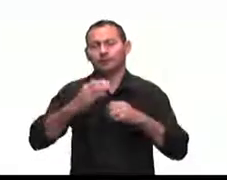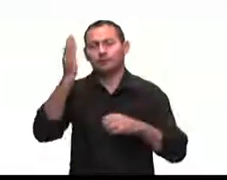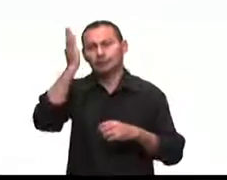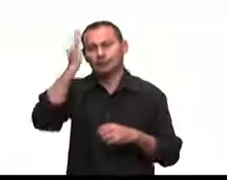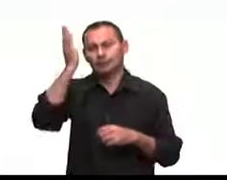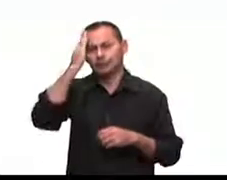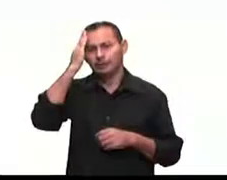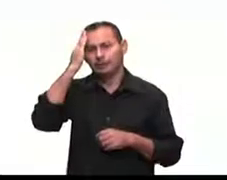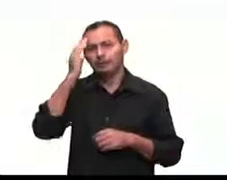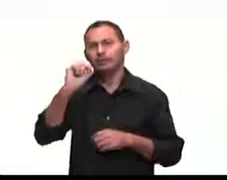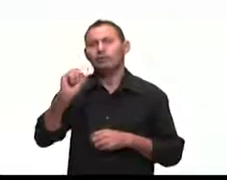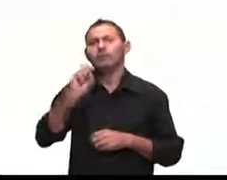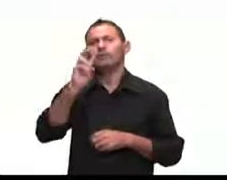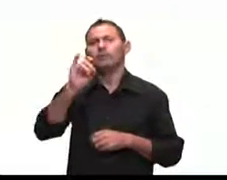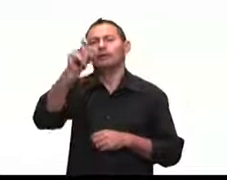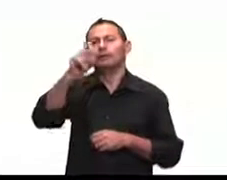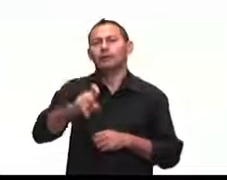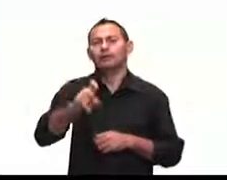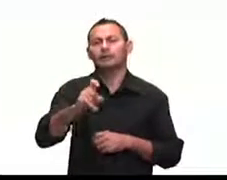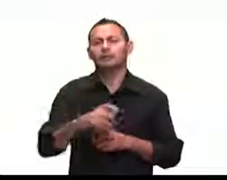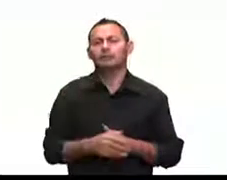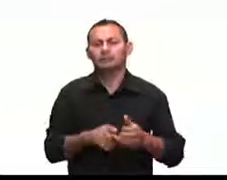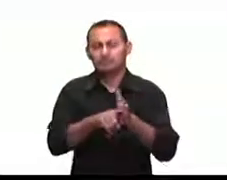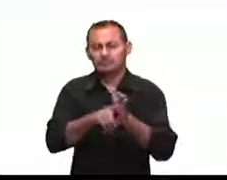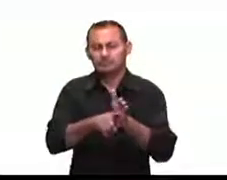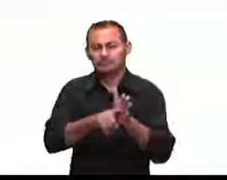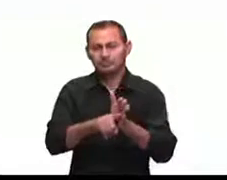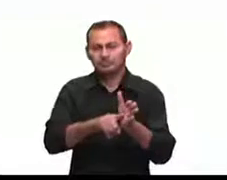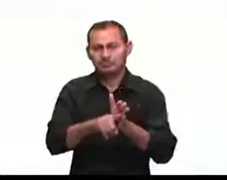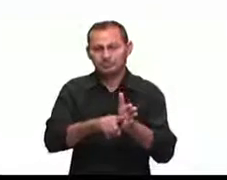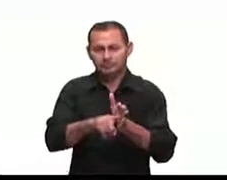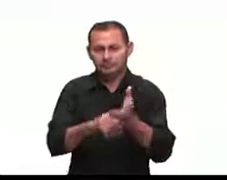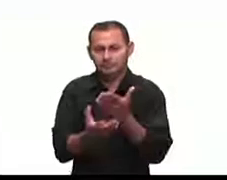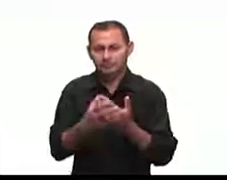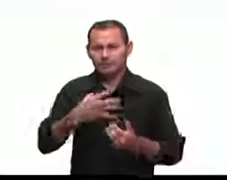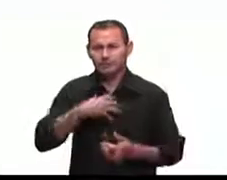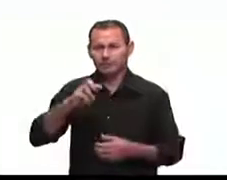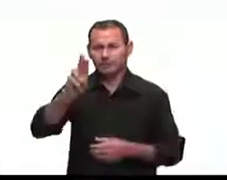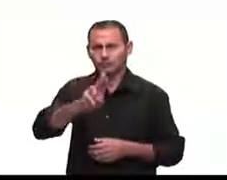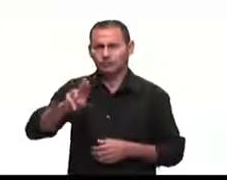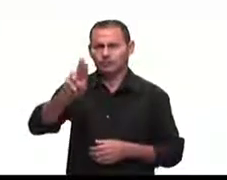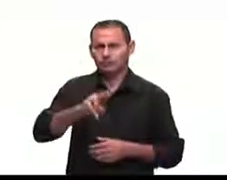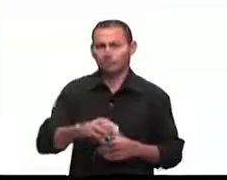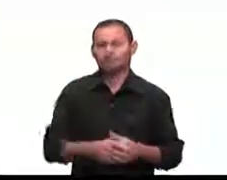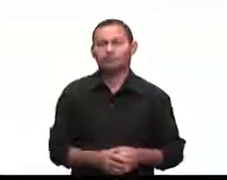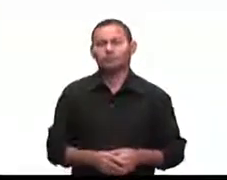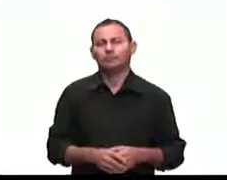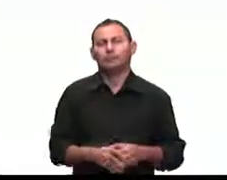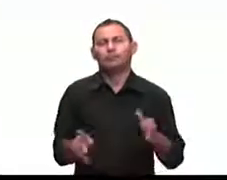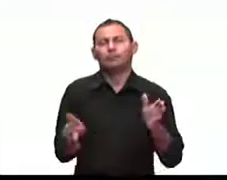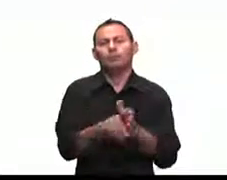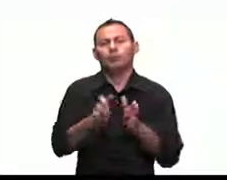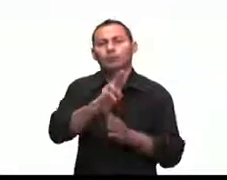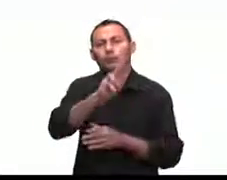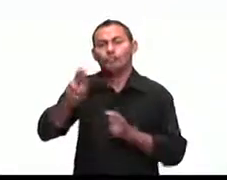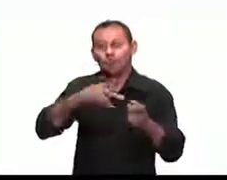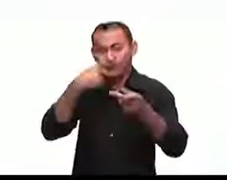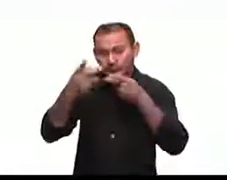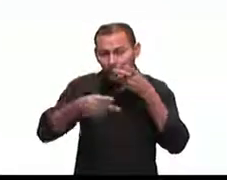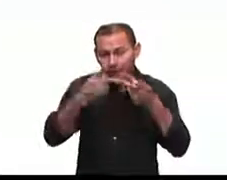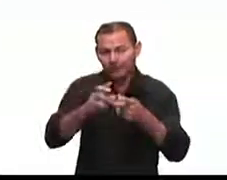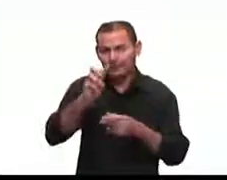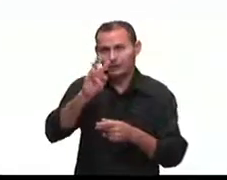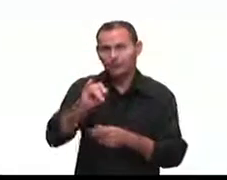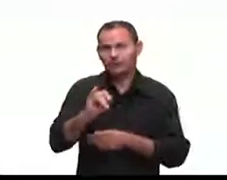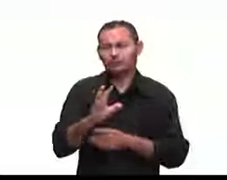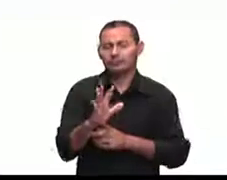saber o que vem a ser, então, pesquisa do perfil do consumidor. Então, o próprio nome, ele fala, né? Ele